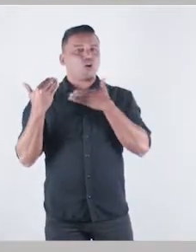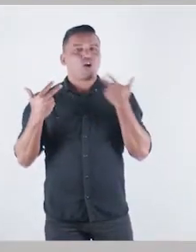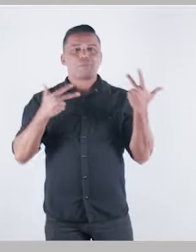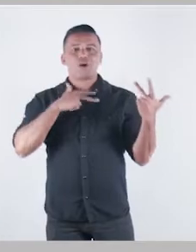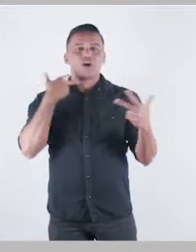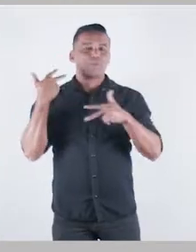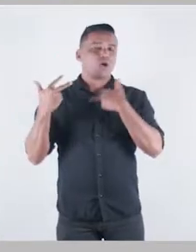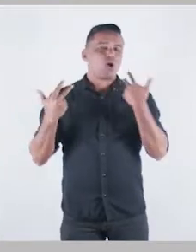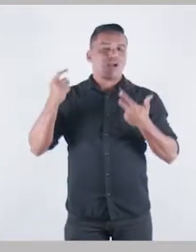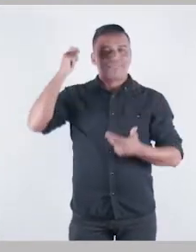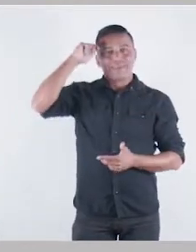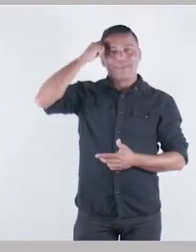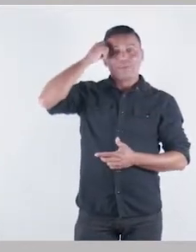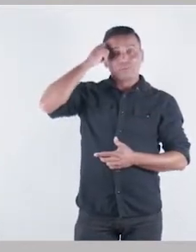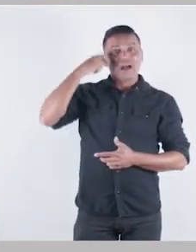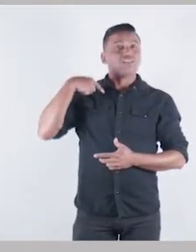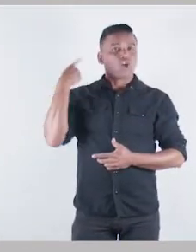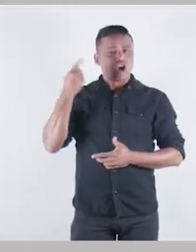estamos na luta